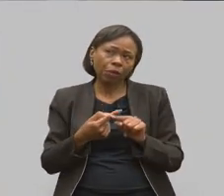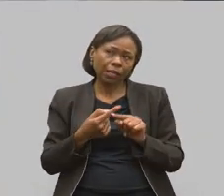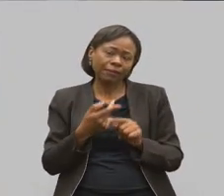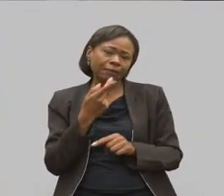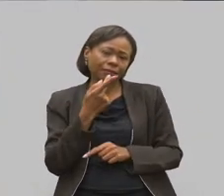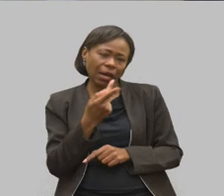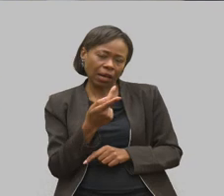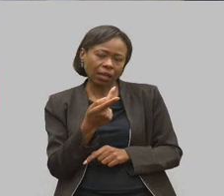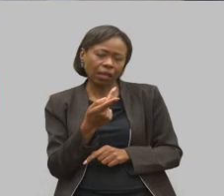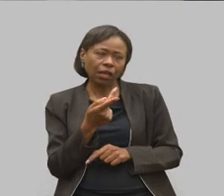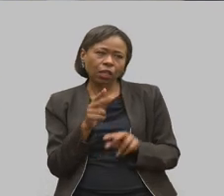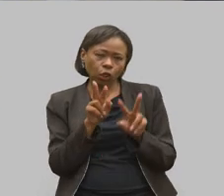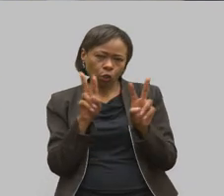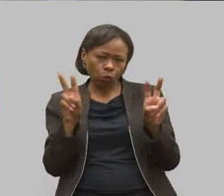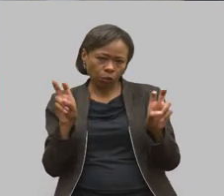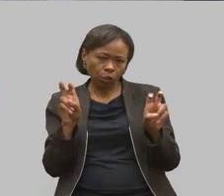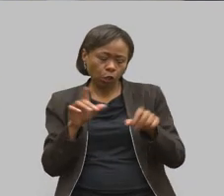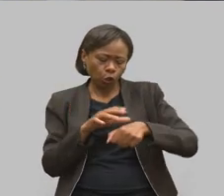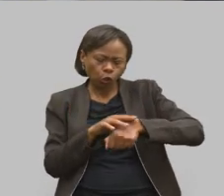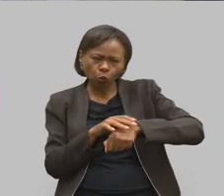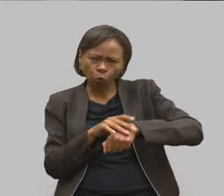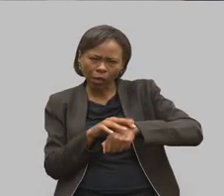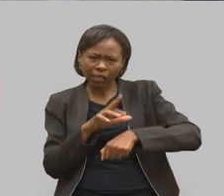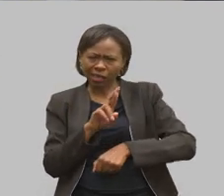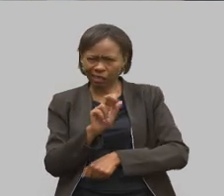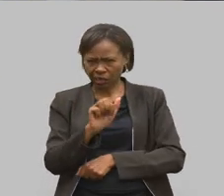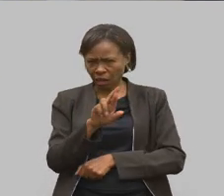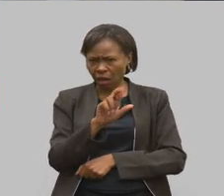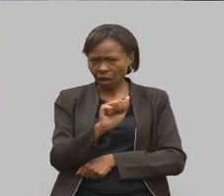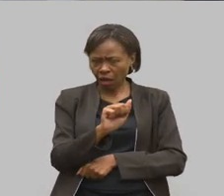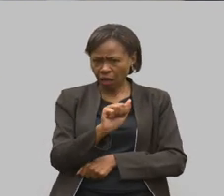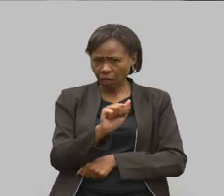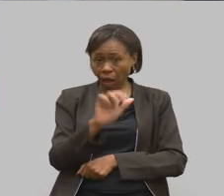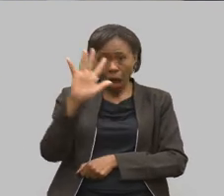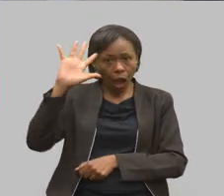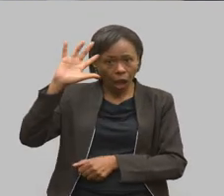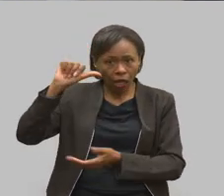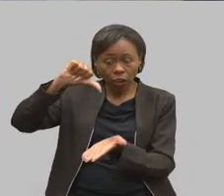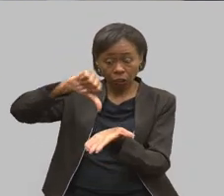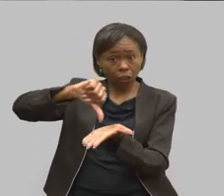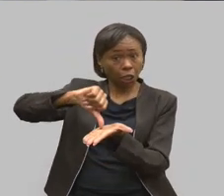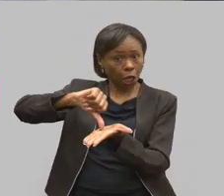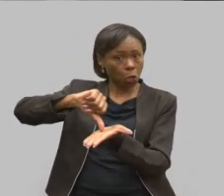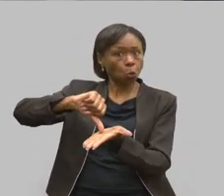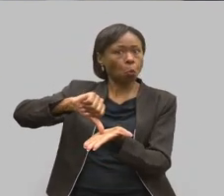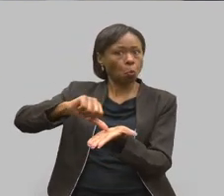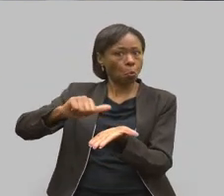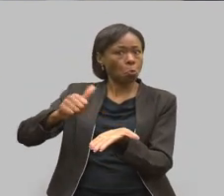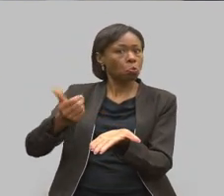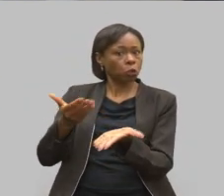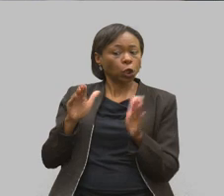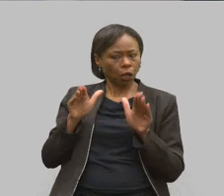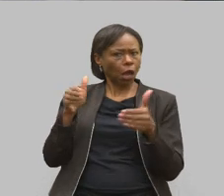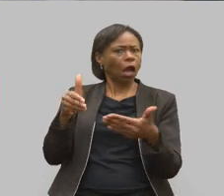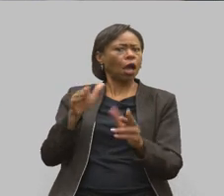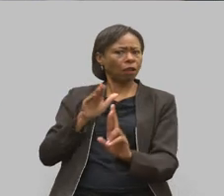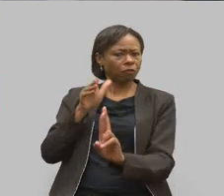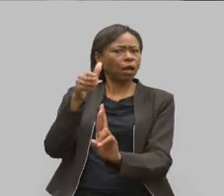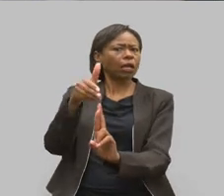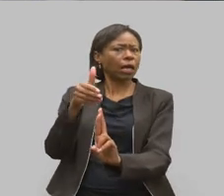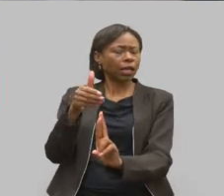rara a gente pensa que a gente deve ter grandes centros de referência para concentrar